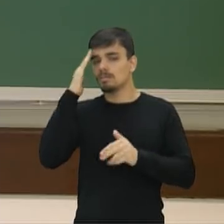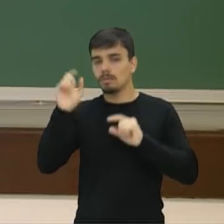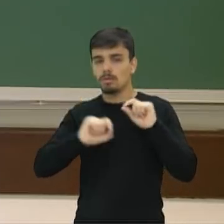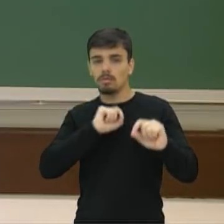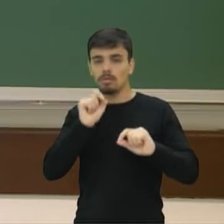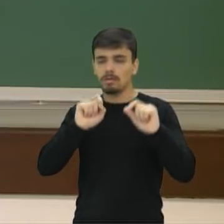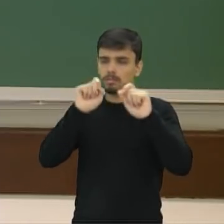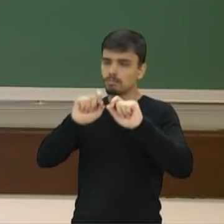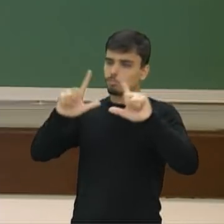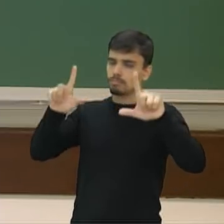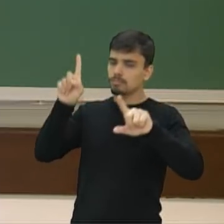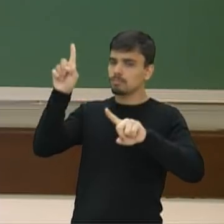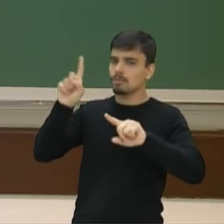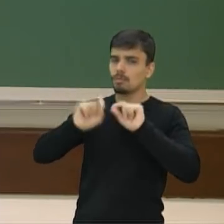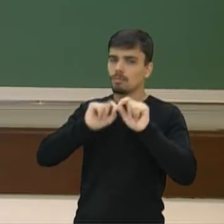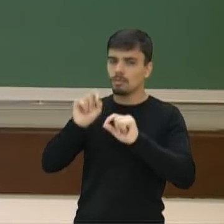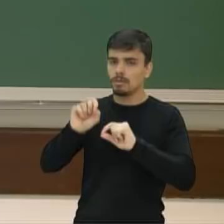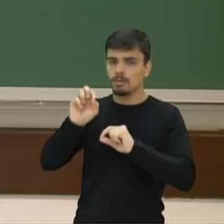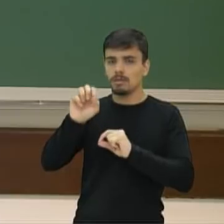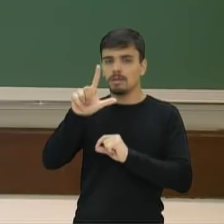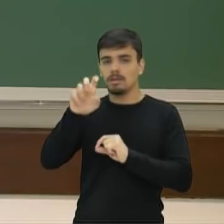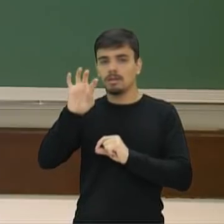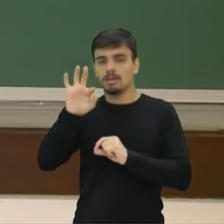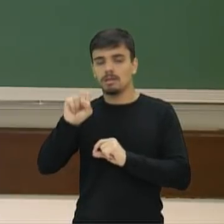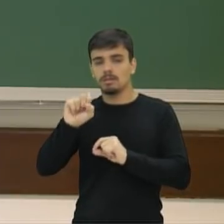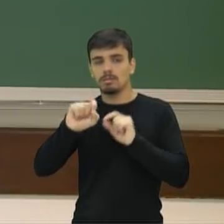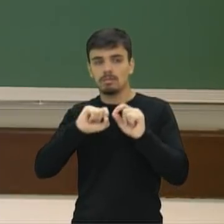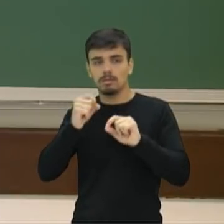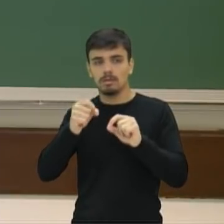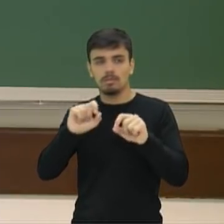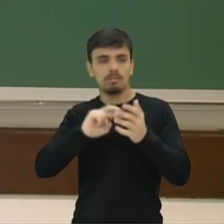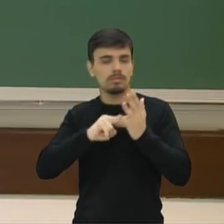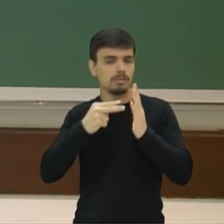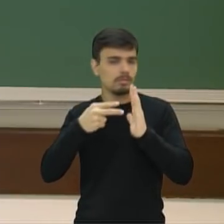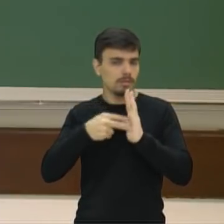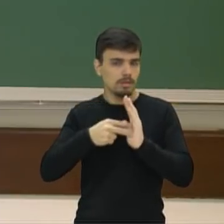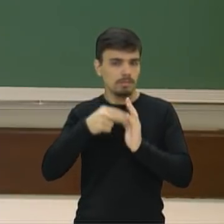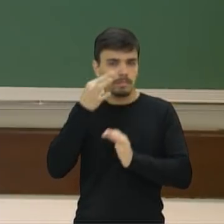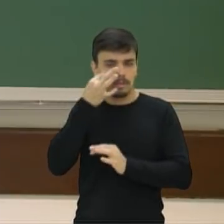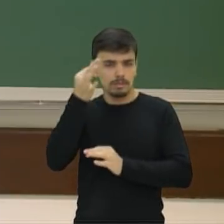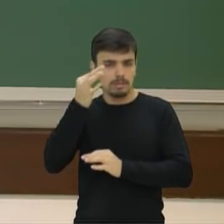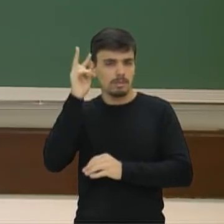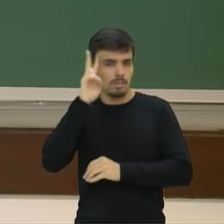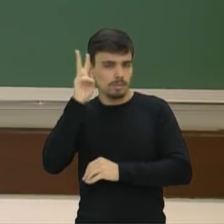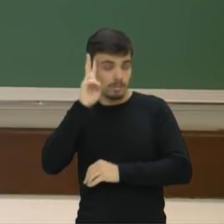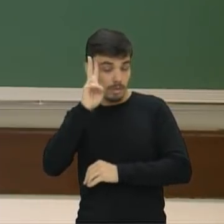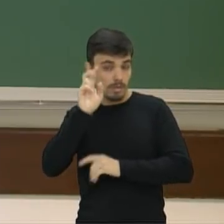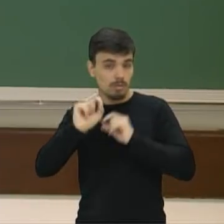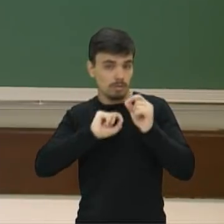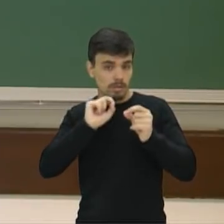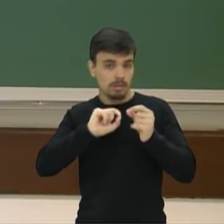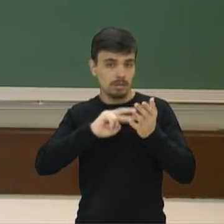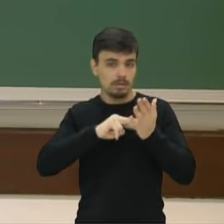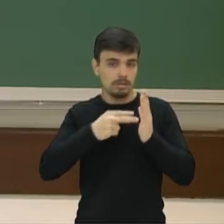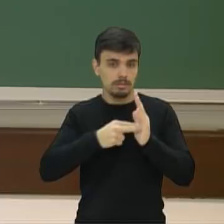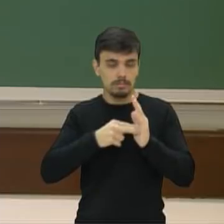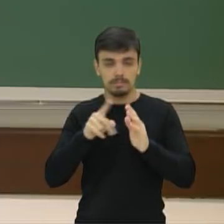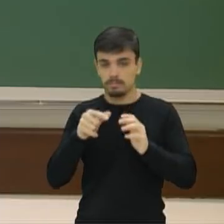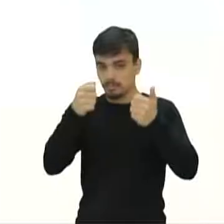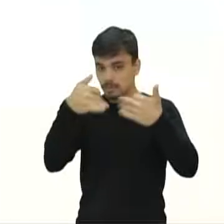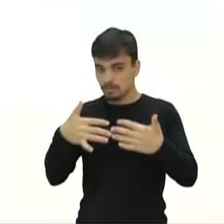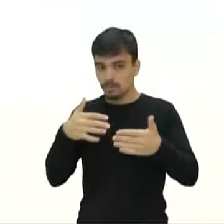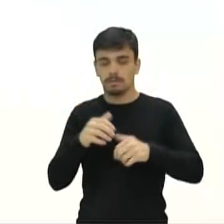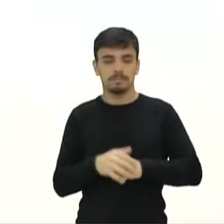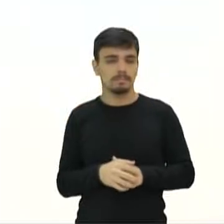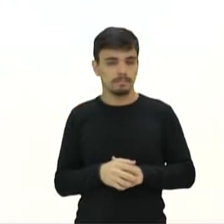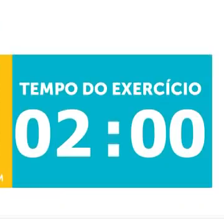nessa tirinha aqui, o que a palavra rats significa? Presta atenção na historinha. Me explica o que significa a palavra rats. Vamos lá?